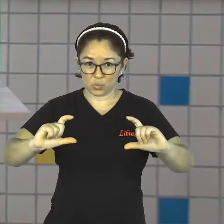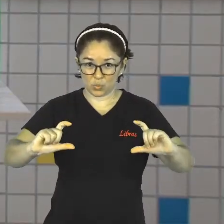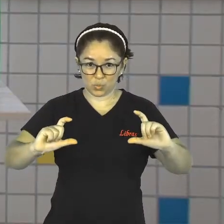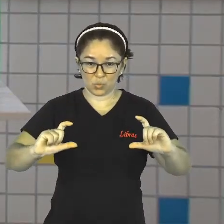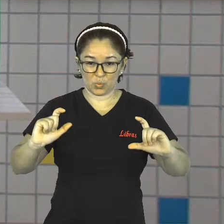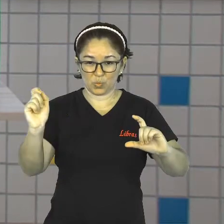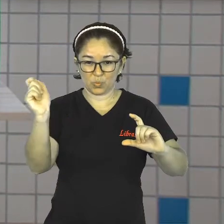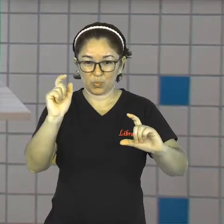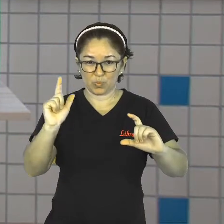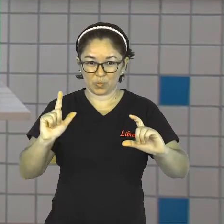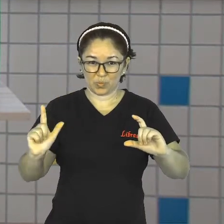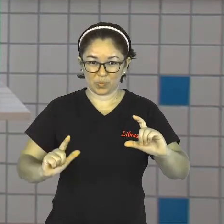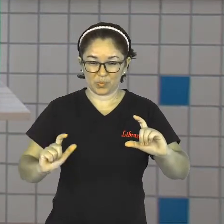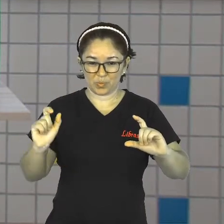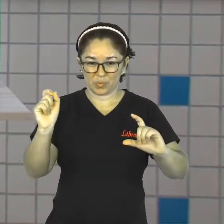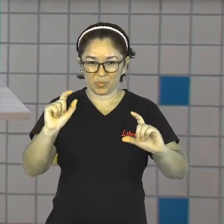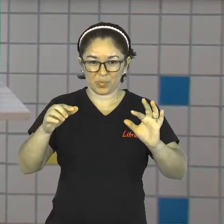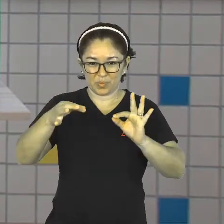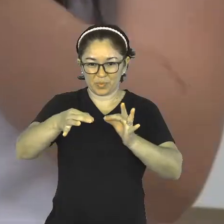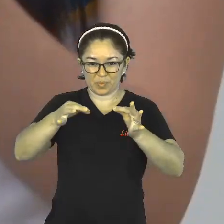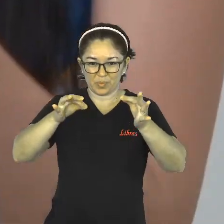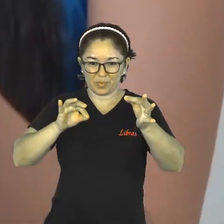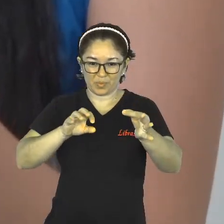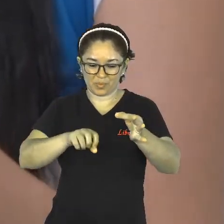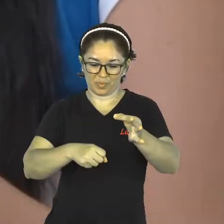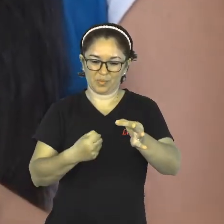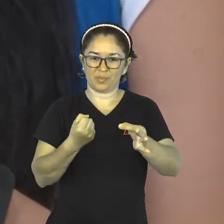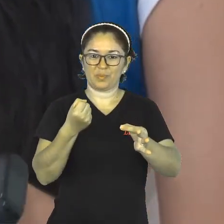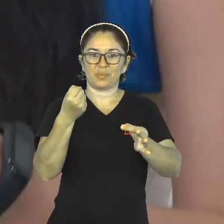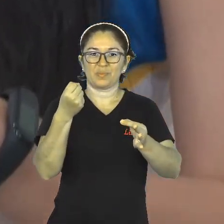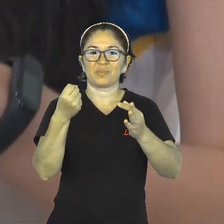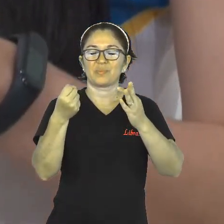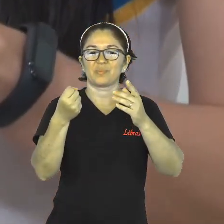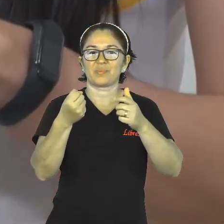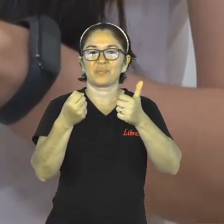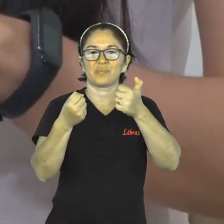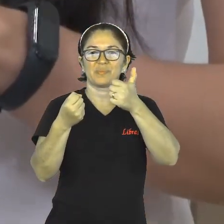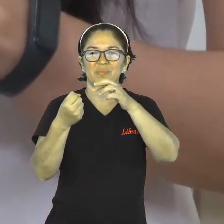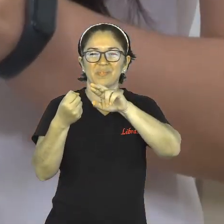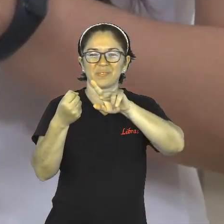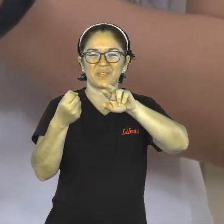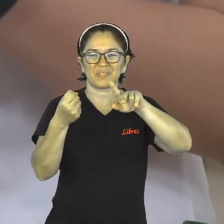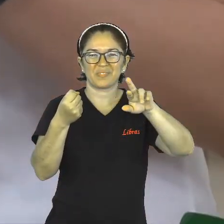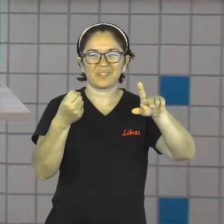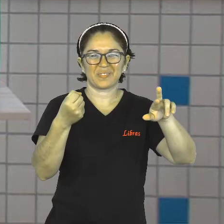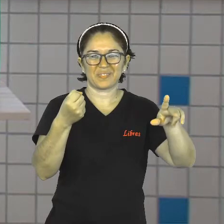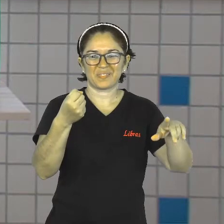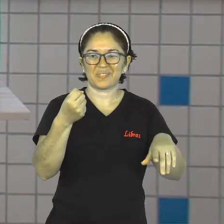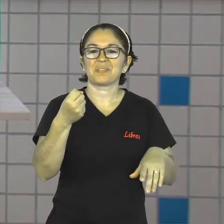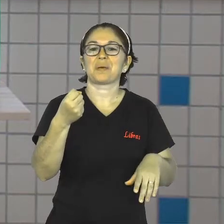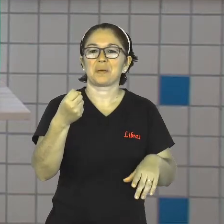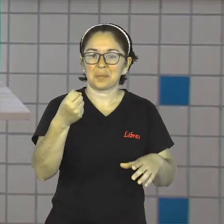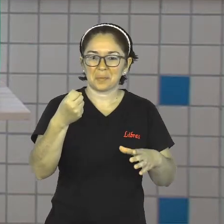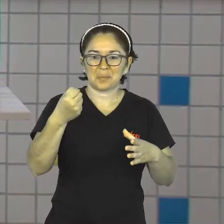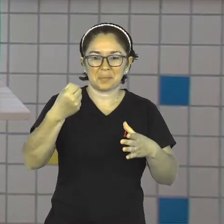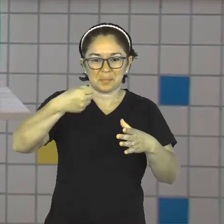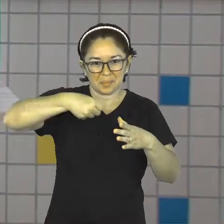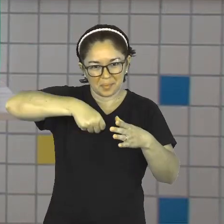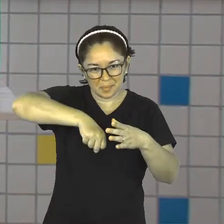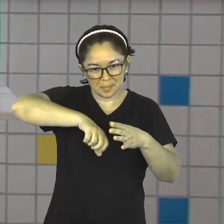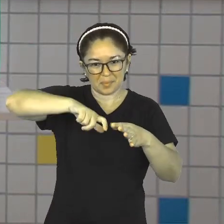Várias, ó, canetas. Legal, não é mesmo? Então, vamos colocar